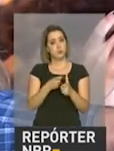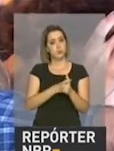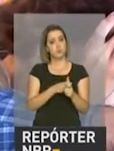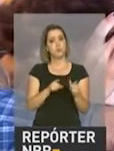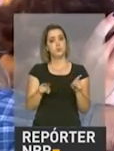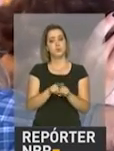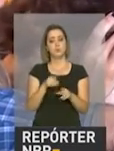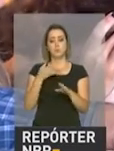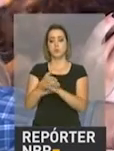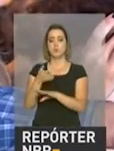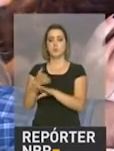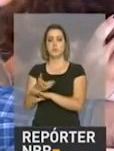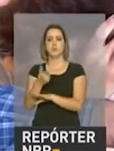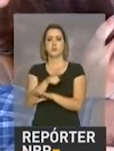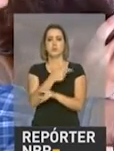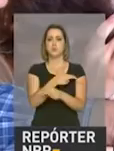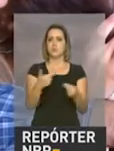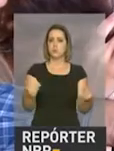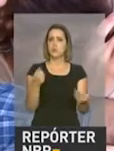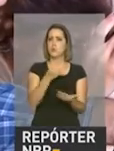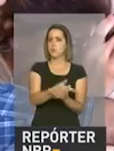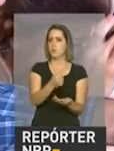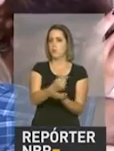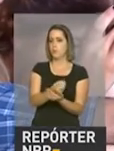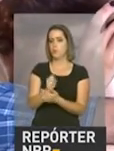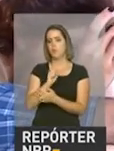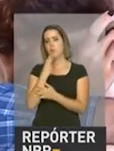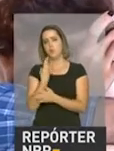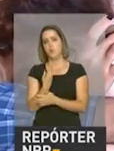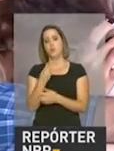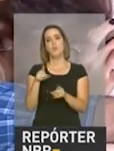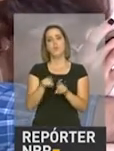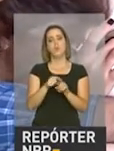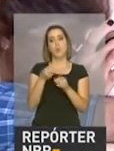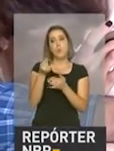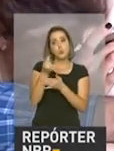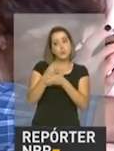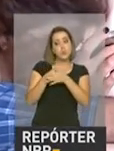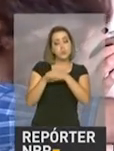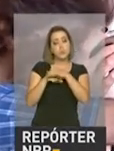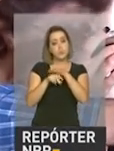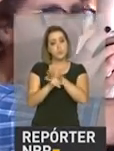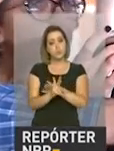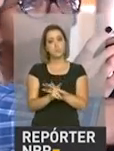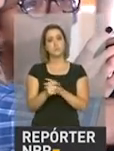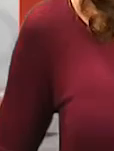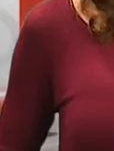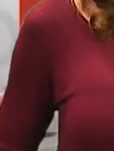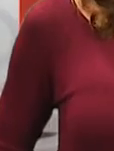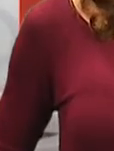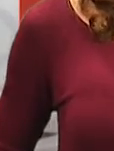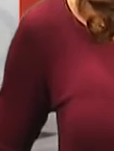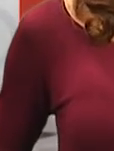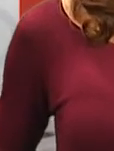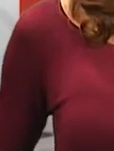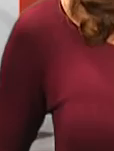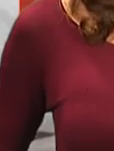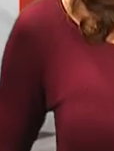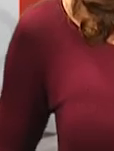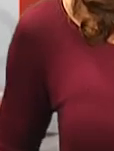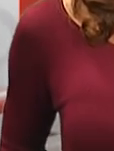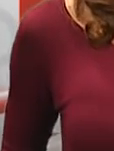o acesso a outros bens ou, eventualmente, a aplicação financeira desse recurso. Gilberto